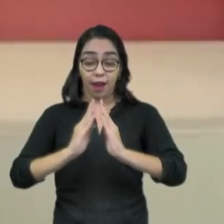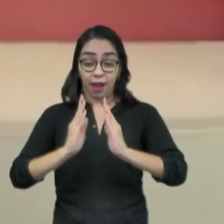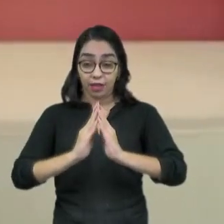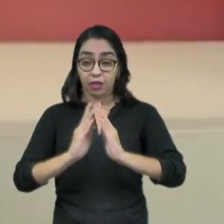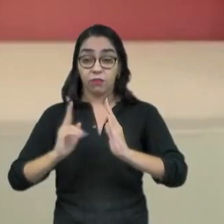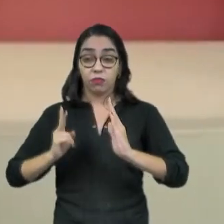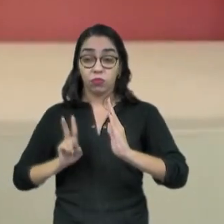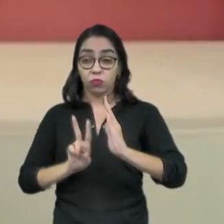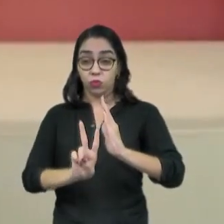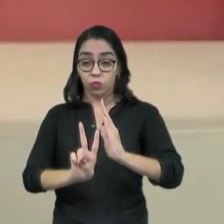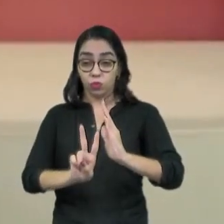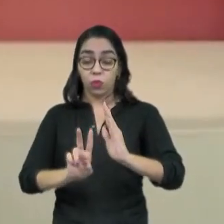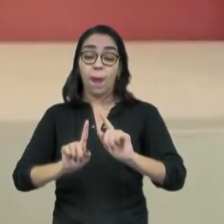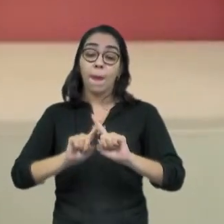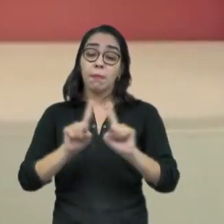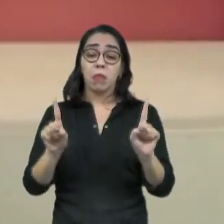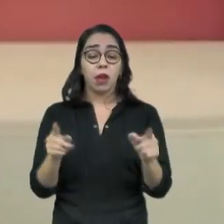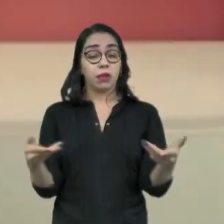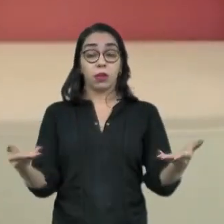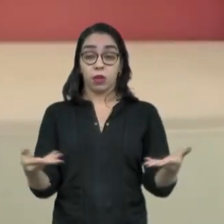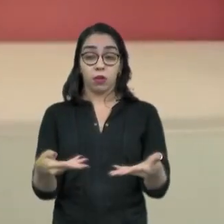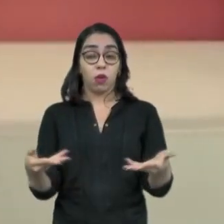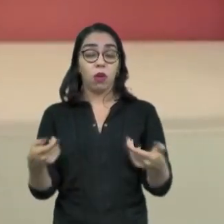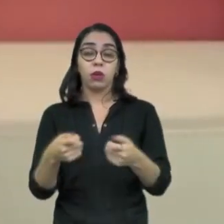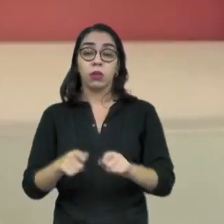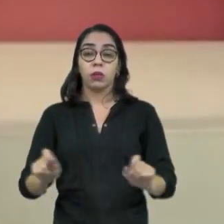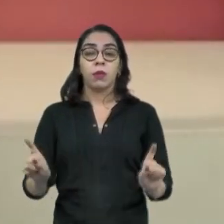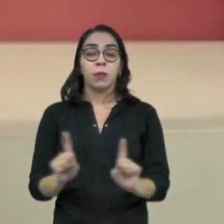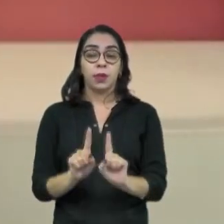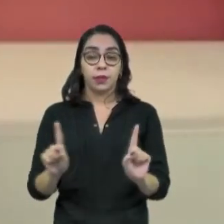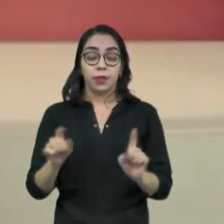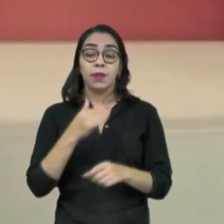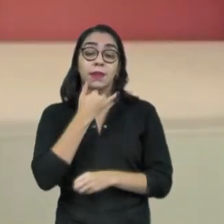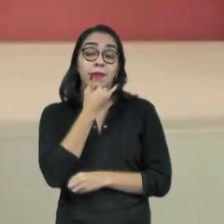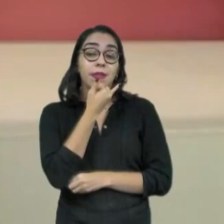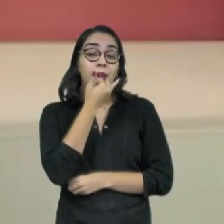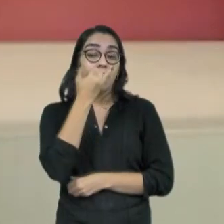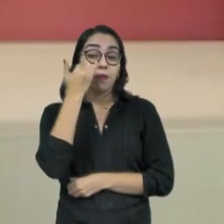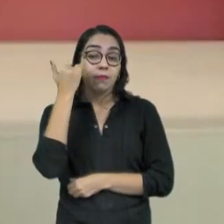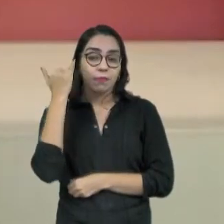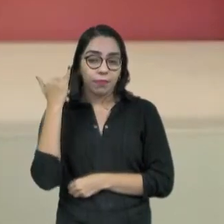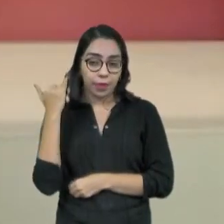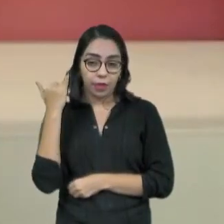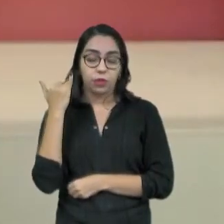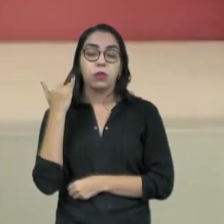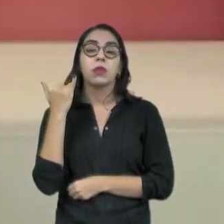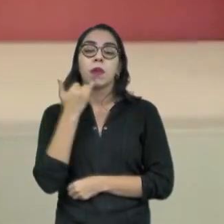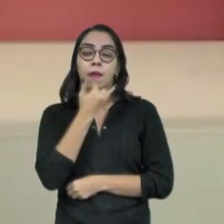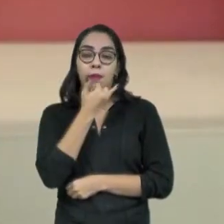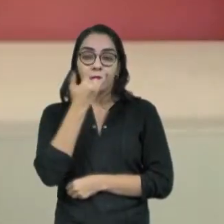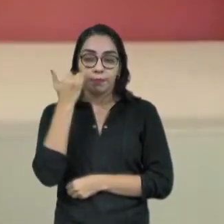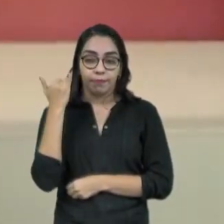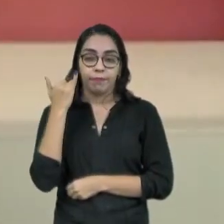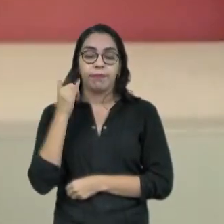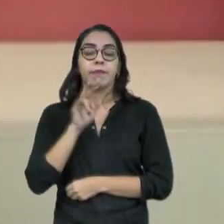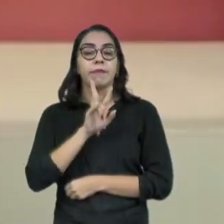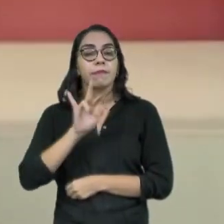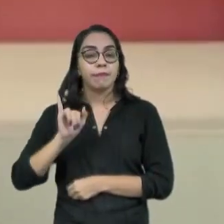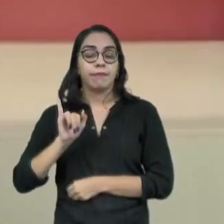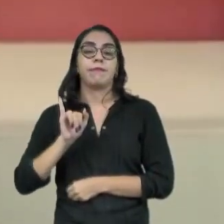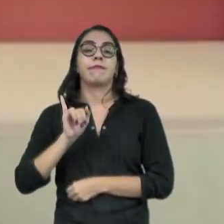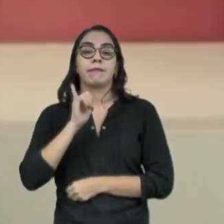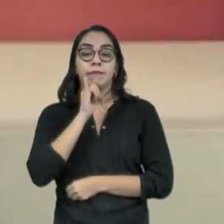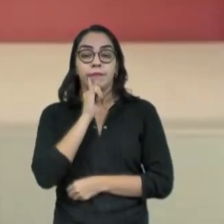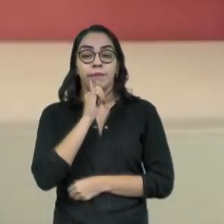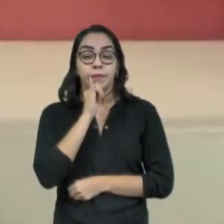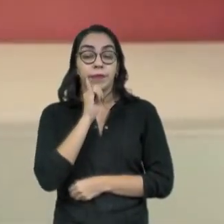atualmente não é mais assim a depender de cada caso concreto existe a formação da União estado